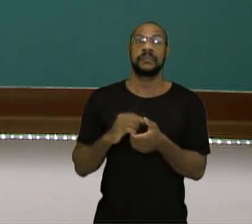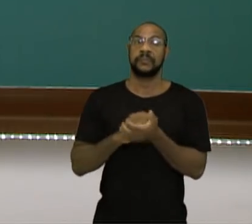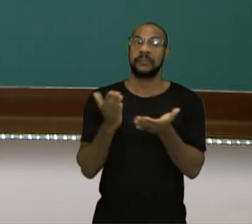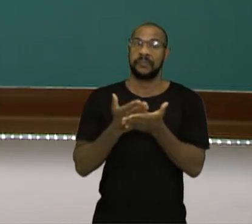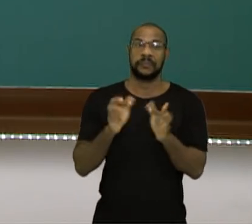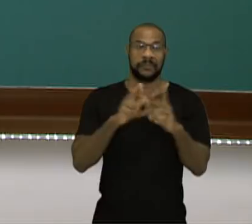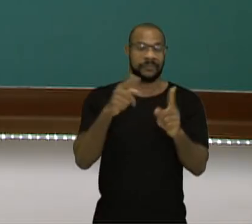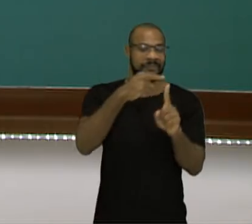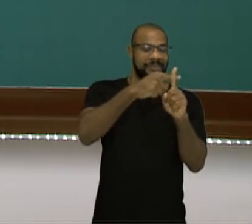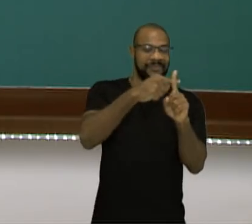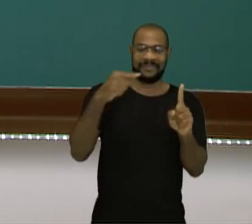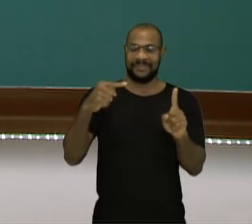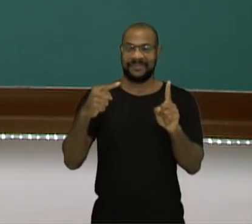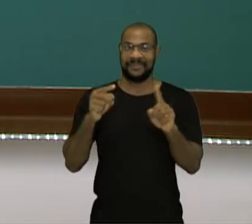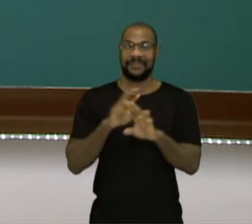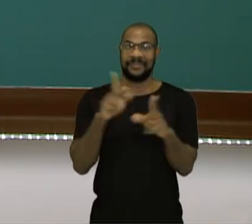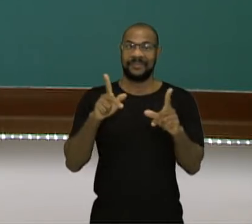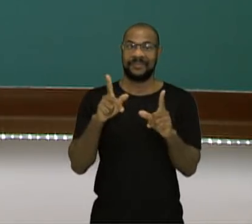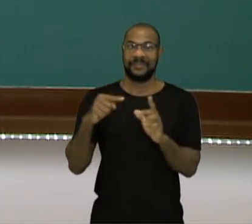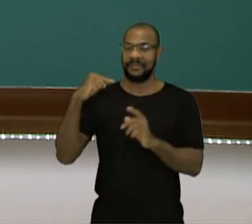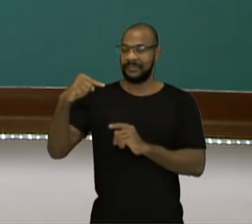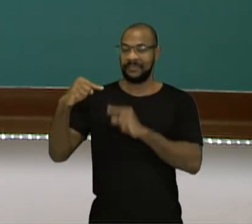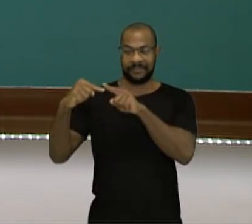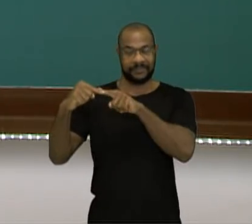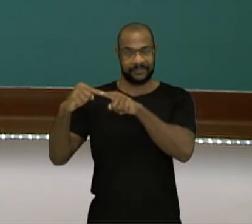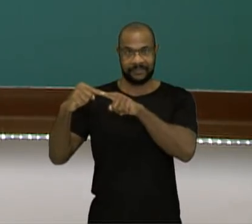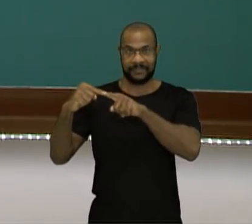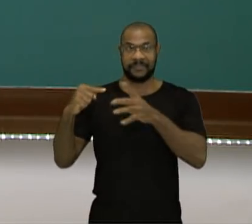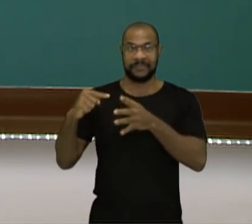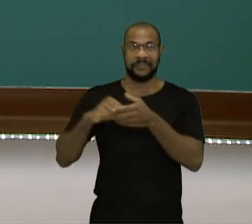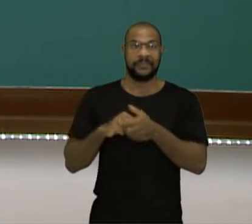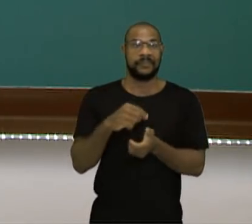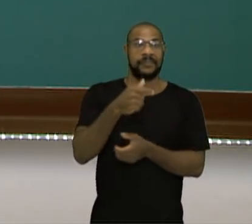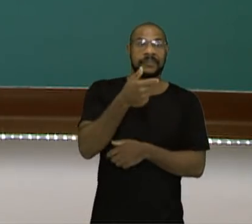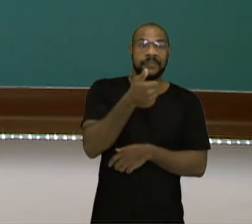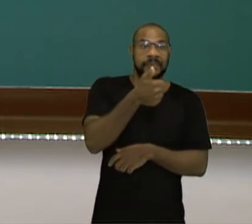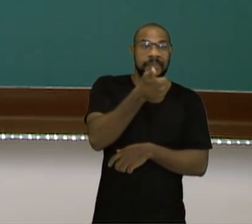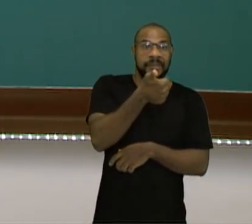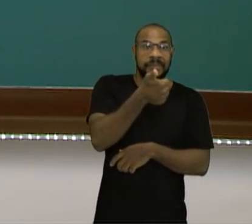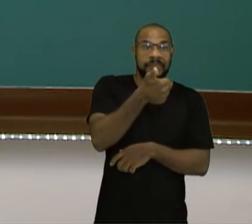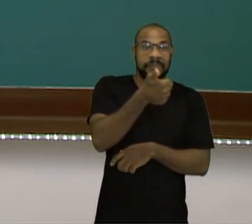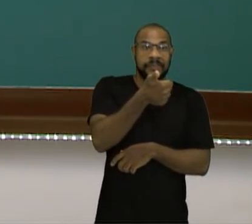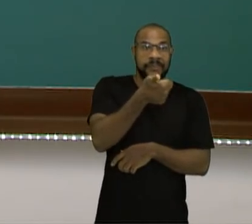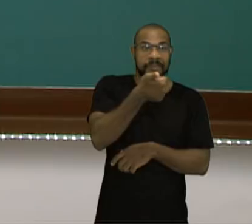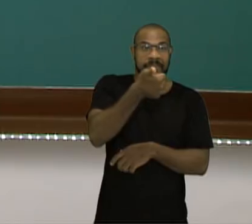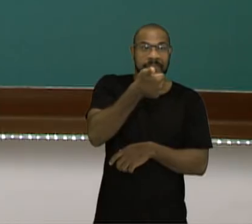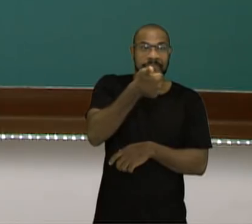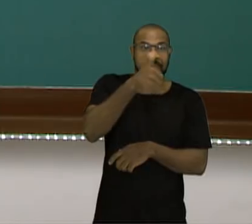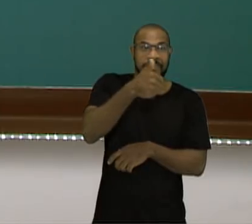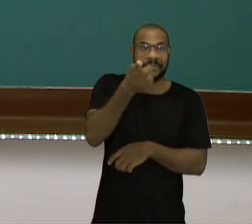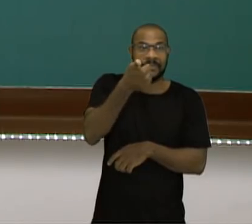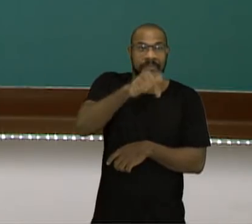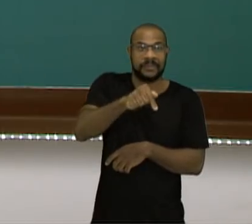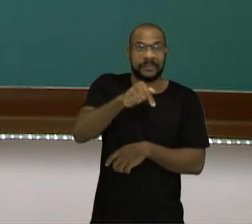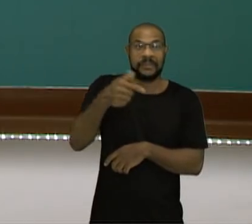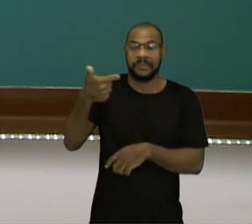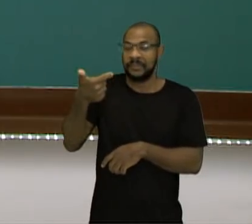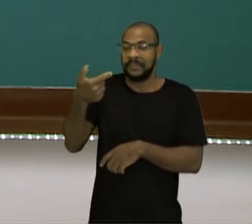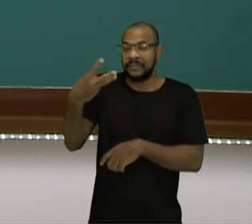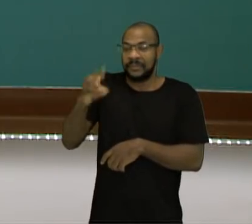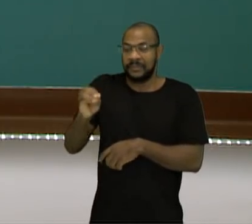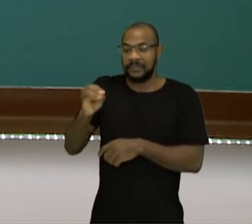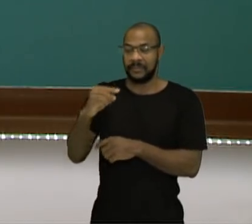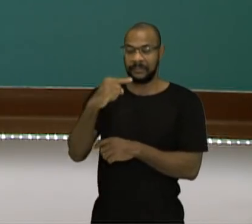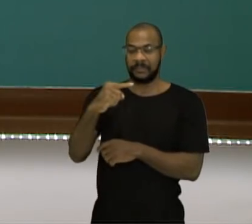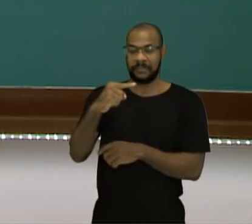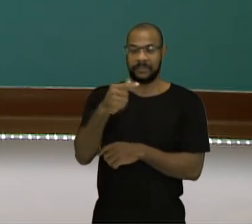subtrair. 30 tira 17, vai ficar 13. E o sinal, a gente vai pegar o sinal do maior número. O maior é o 30,